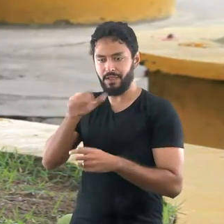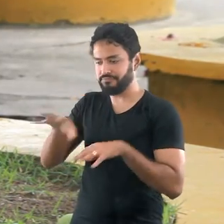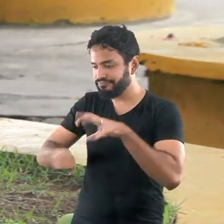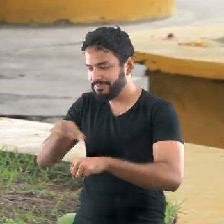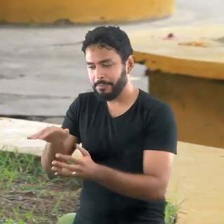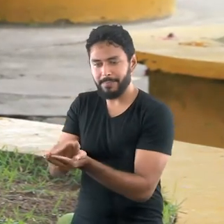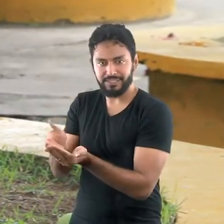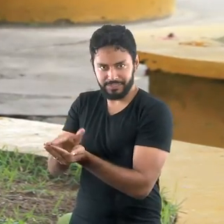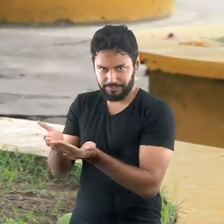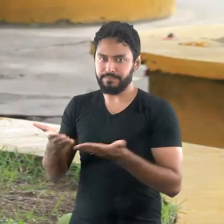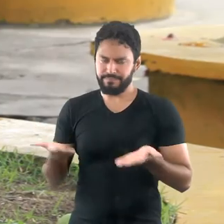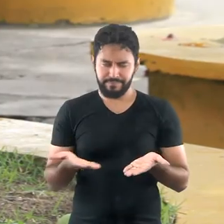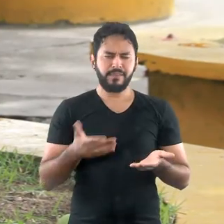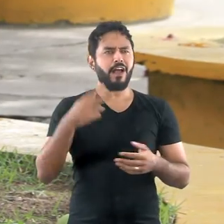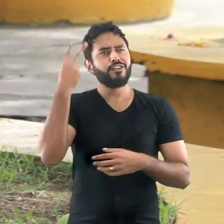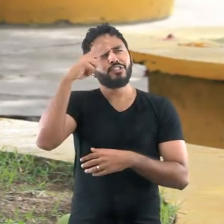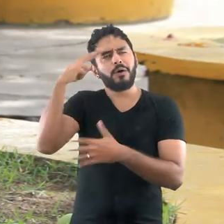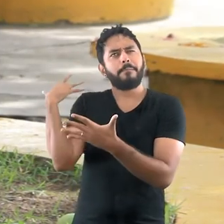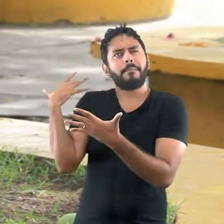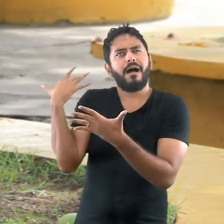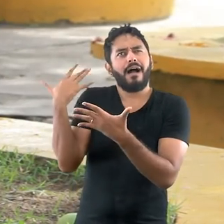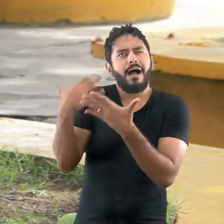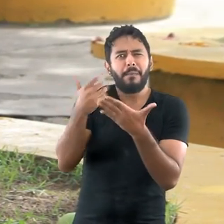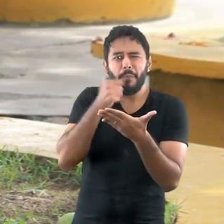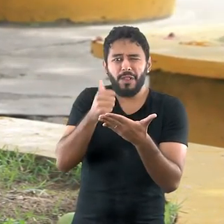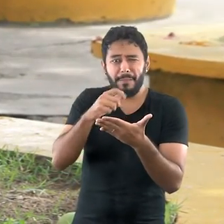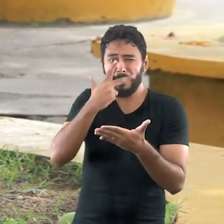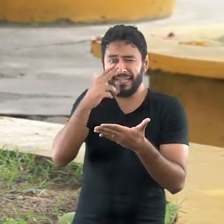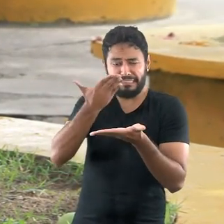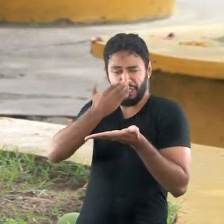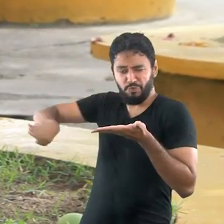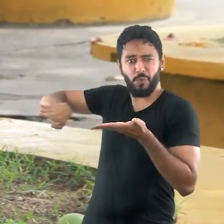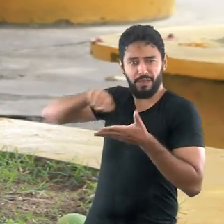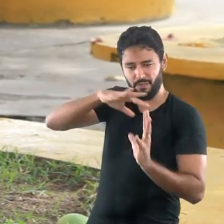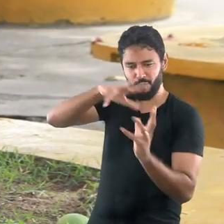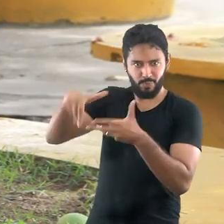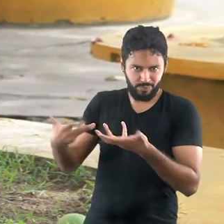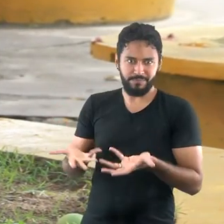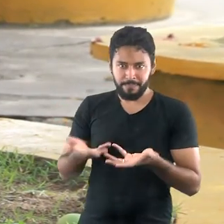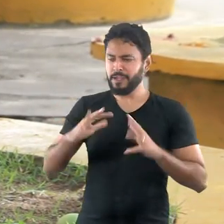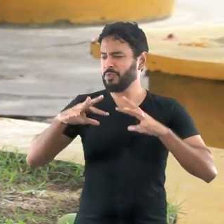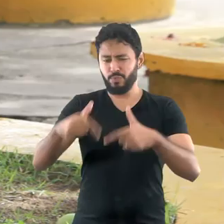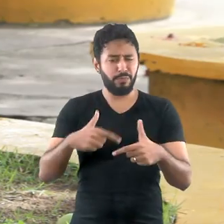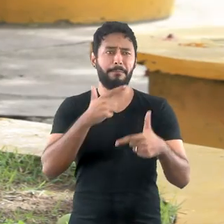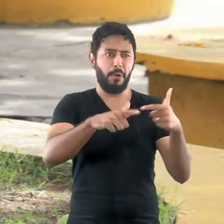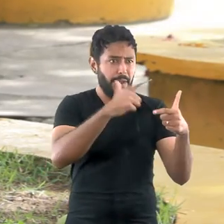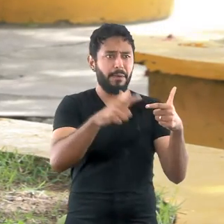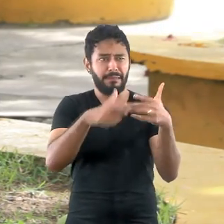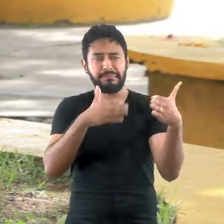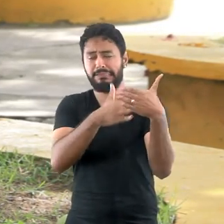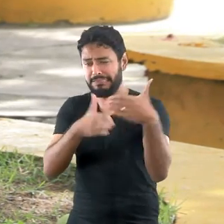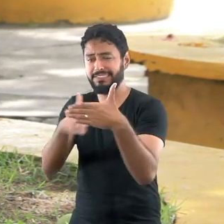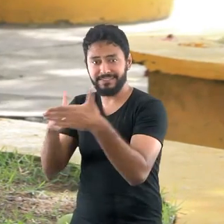do mundo. Então, tudo que ela faz, que ela luta, tem problema. Então, esse prêmio, ele